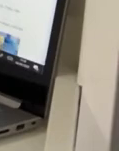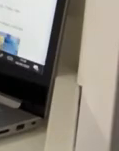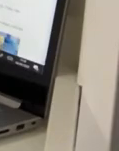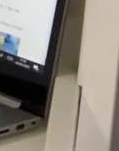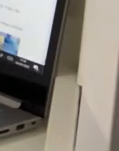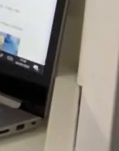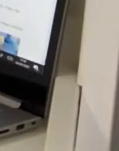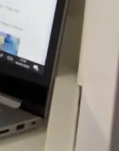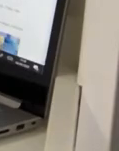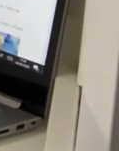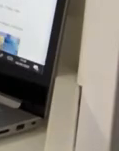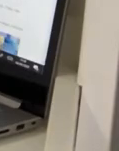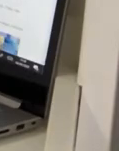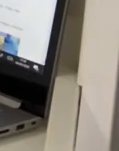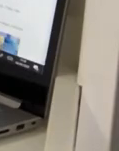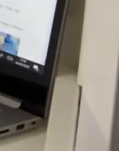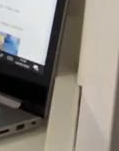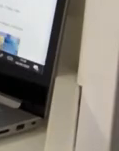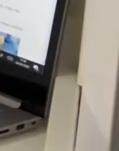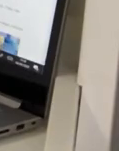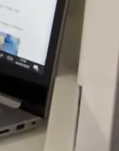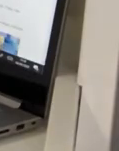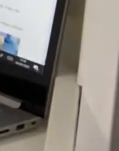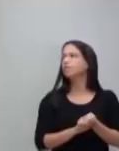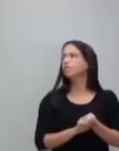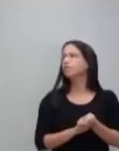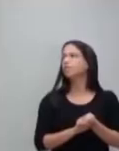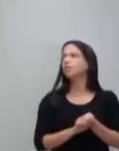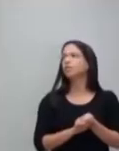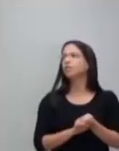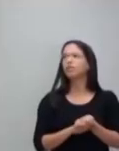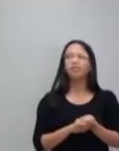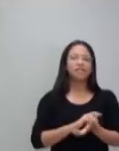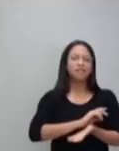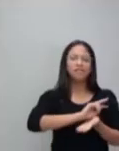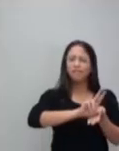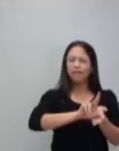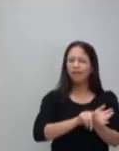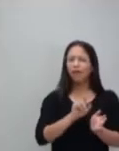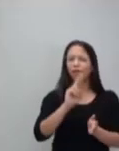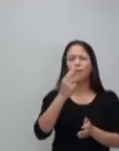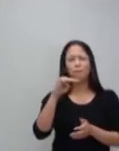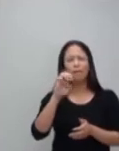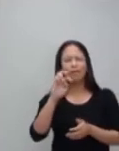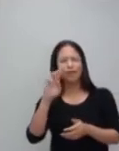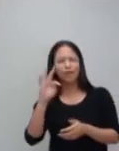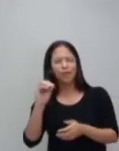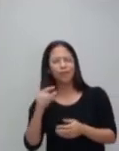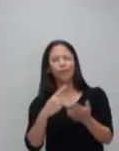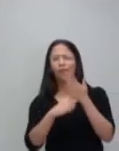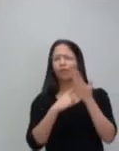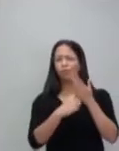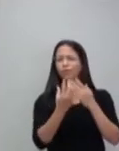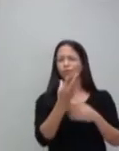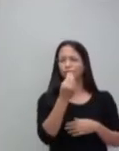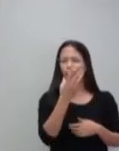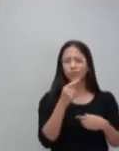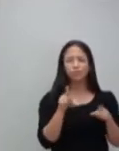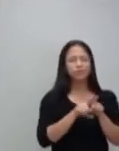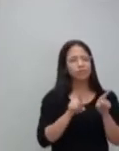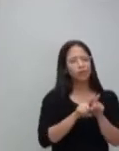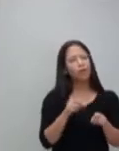o pai da criança ré e a ufrj durante o julgamento a terceira turma alterou sua jurisprudência